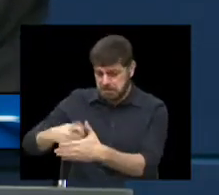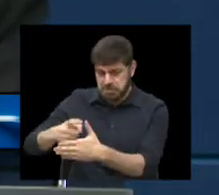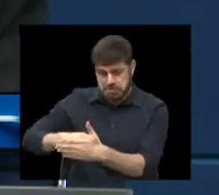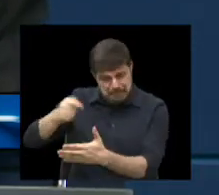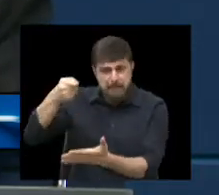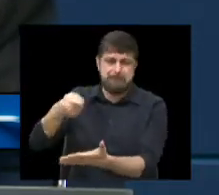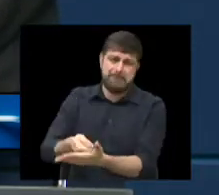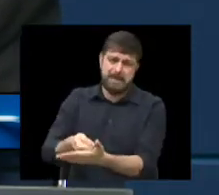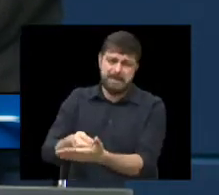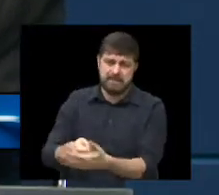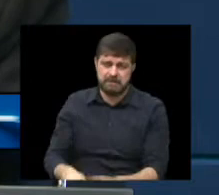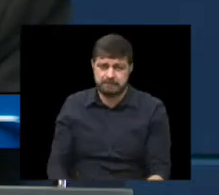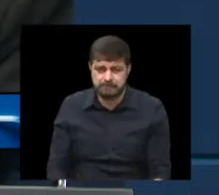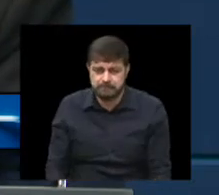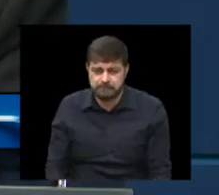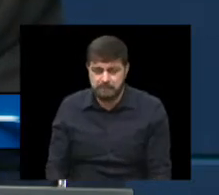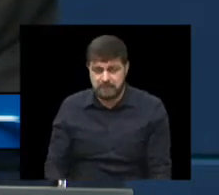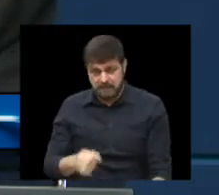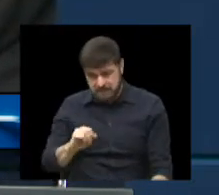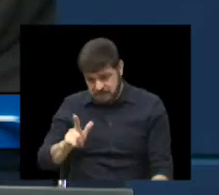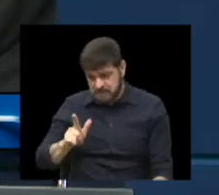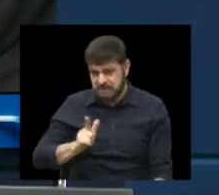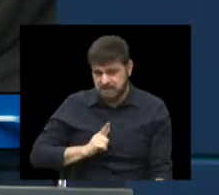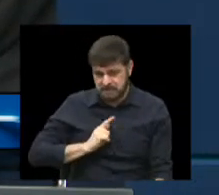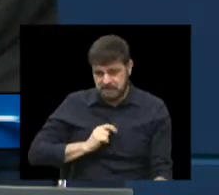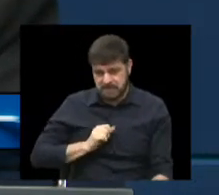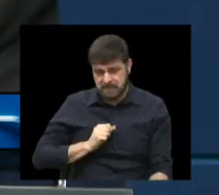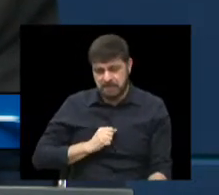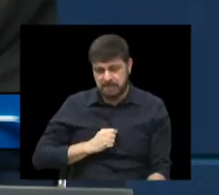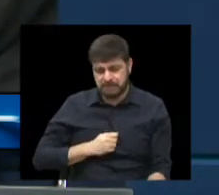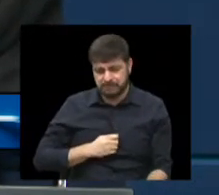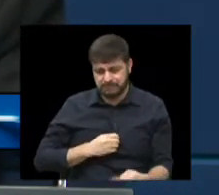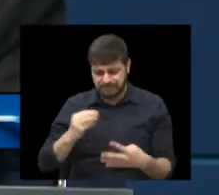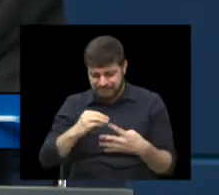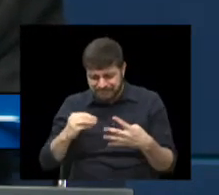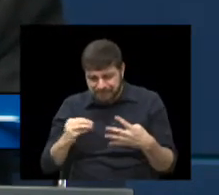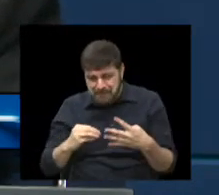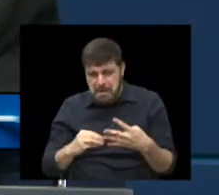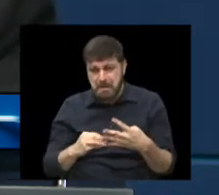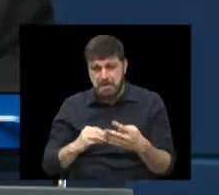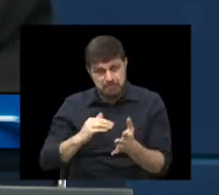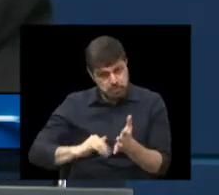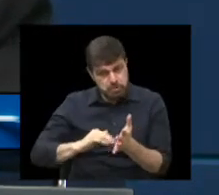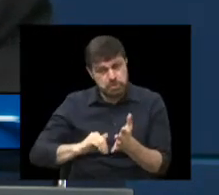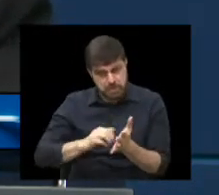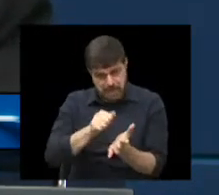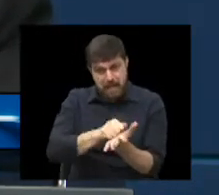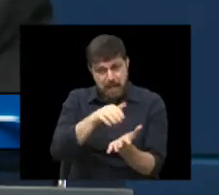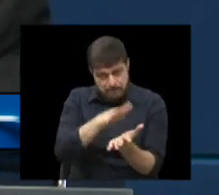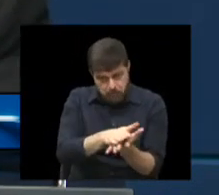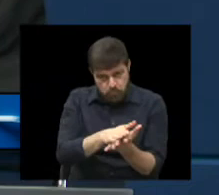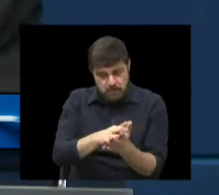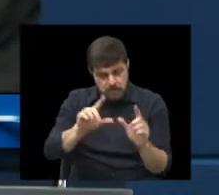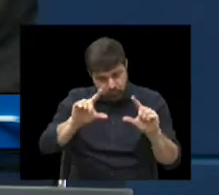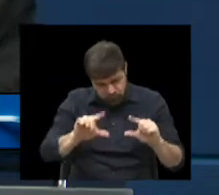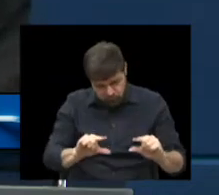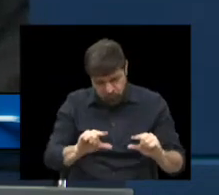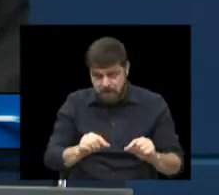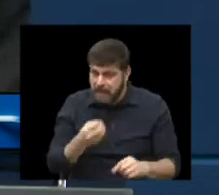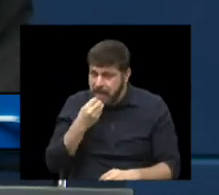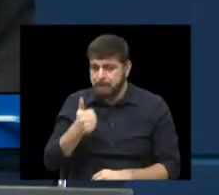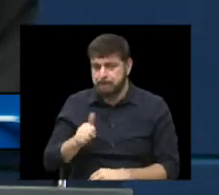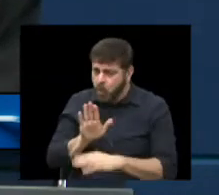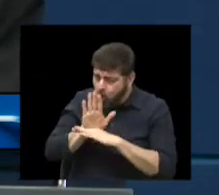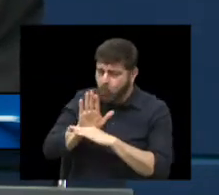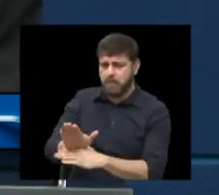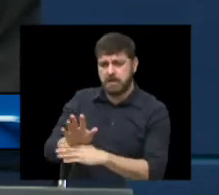dívidas. Claro que se puderem ter o abatimento de juros, de multa e tudo mais, é bom para eles. Então, eu quero aqui